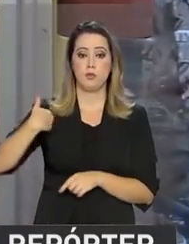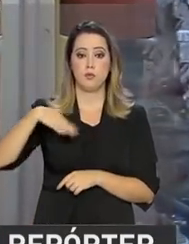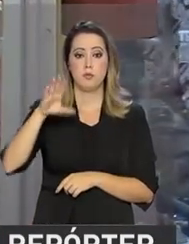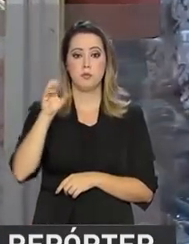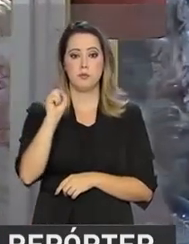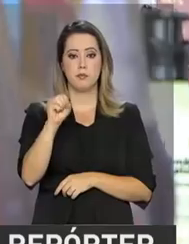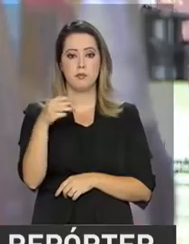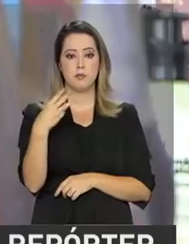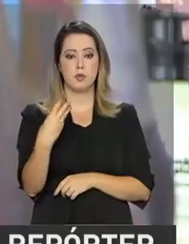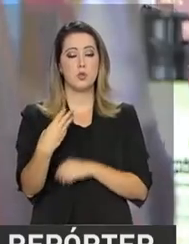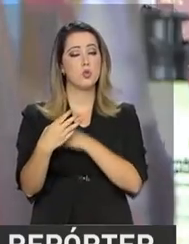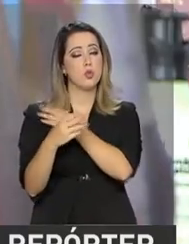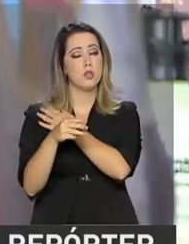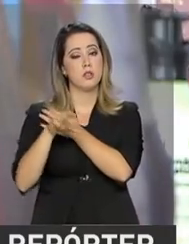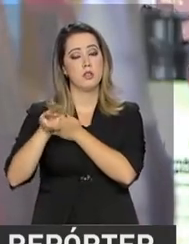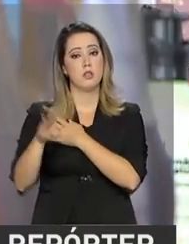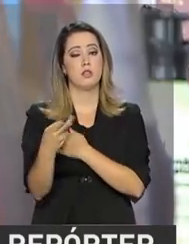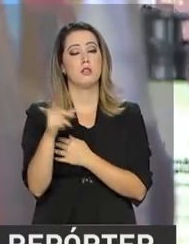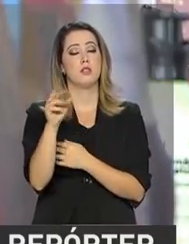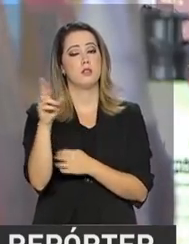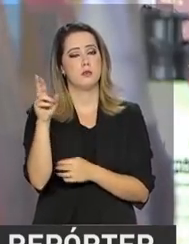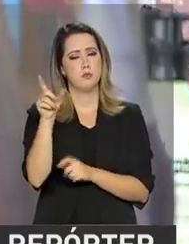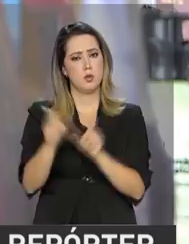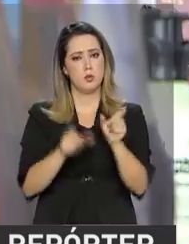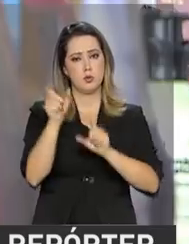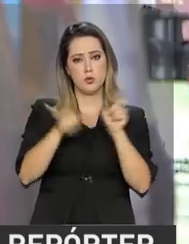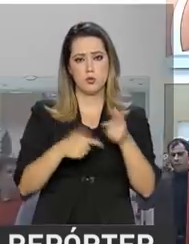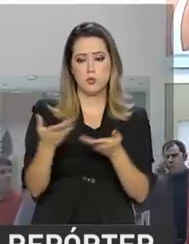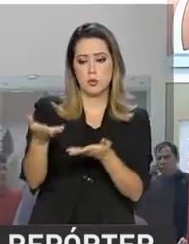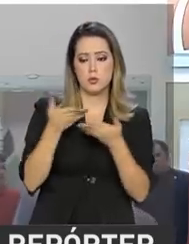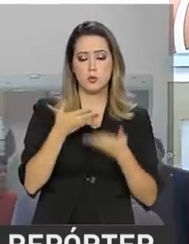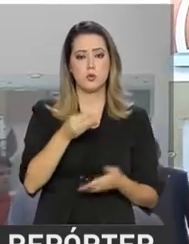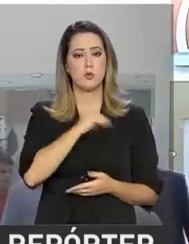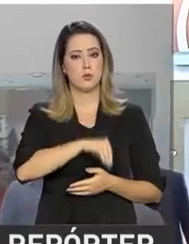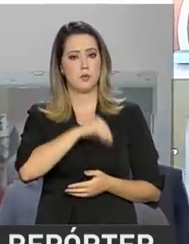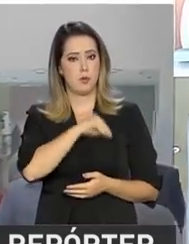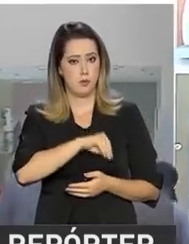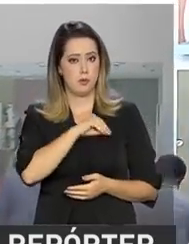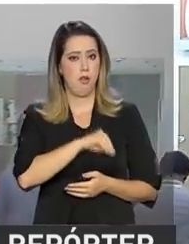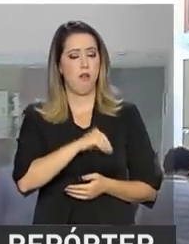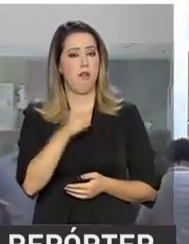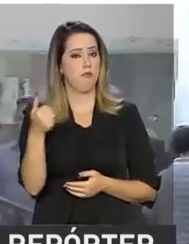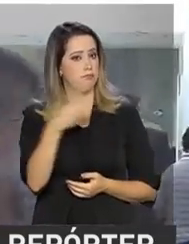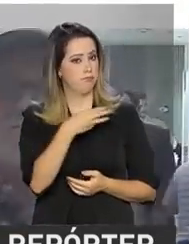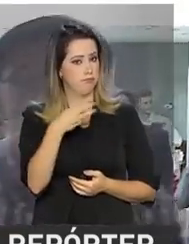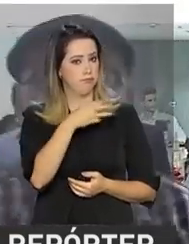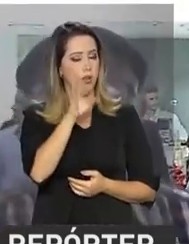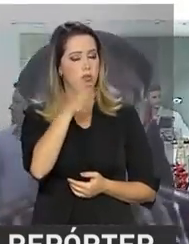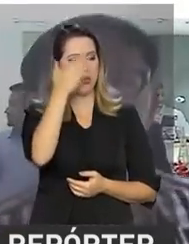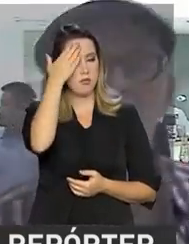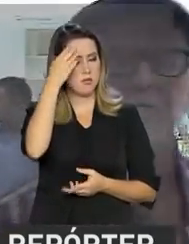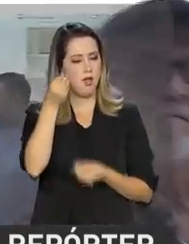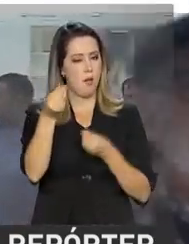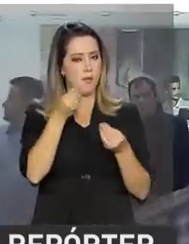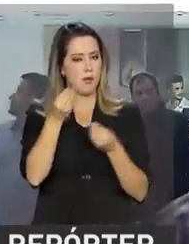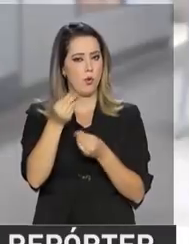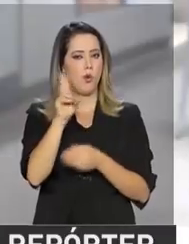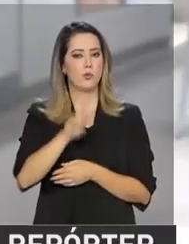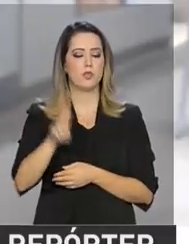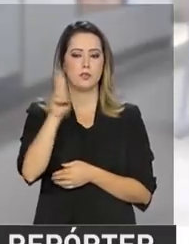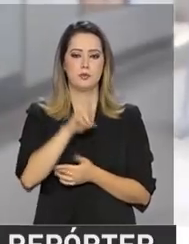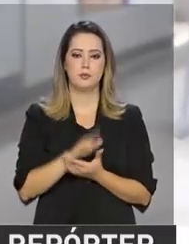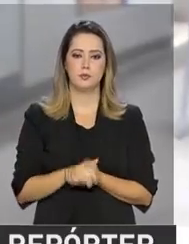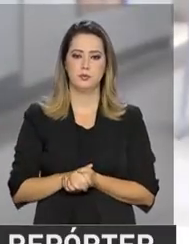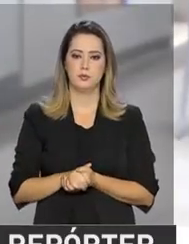milhões de brasileiros recebem esse benefício em 2017 ea maioria já tem destino certo para o dinheiro